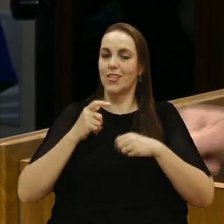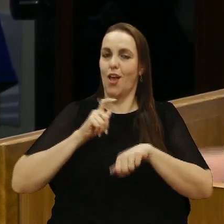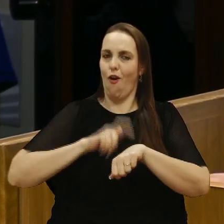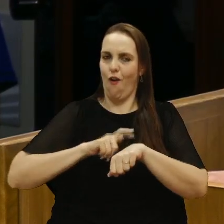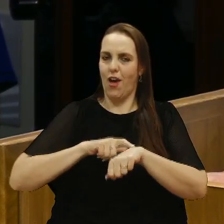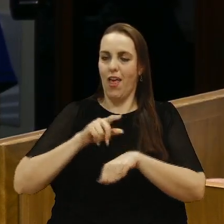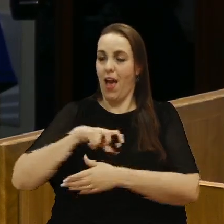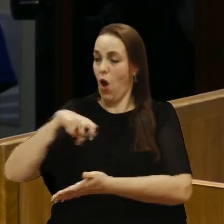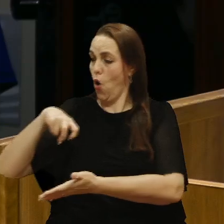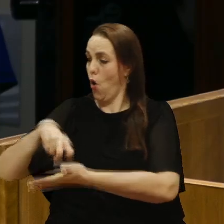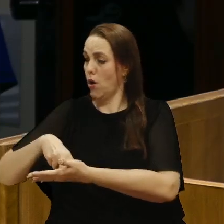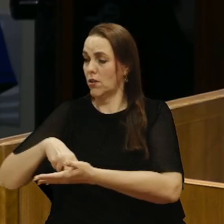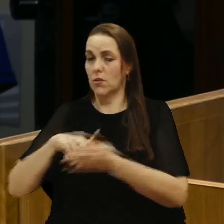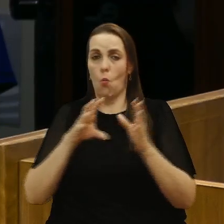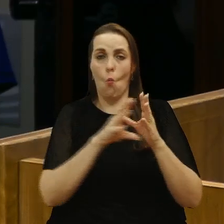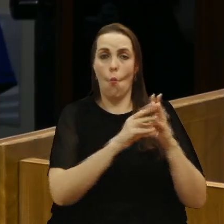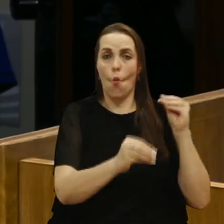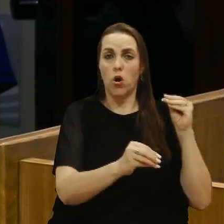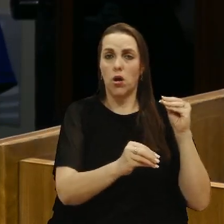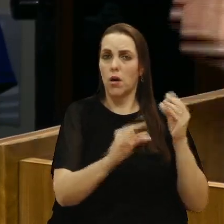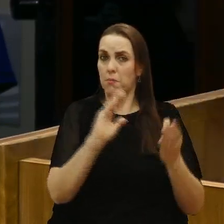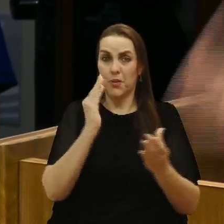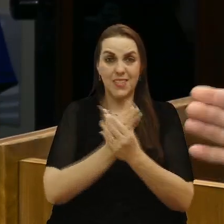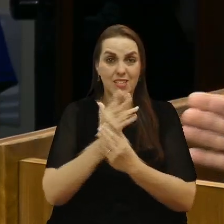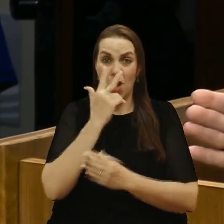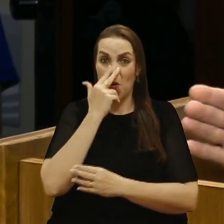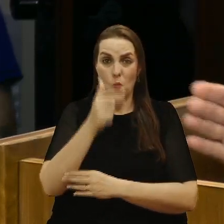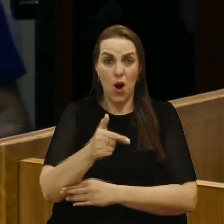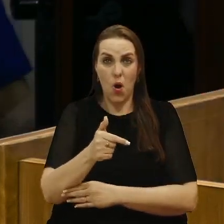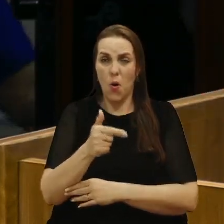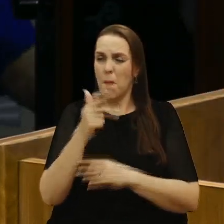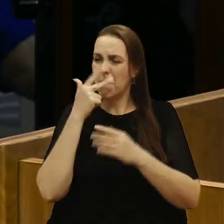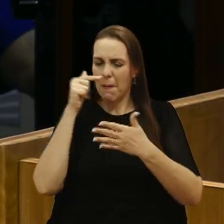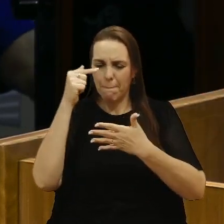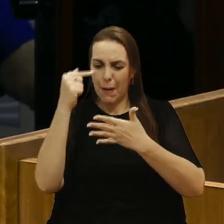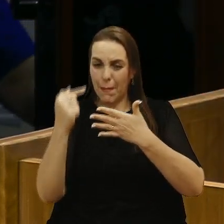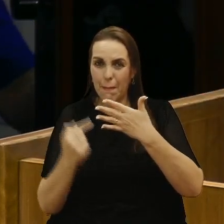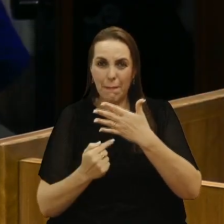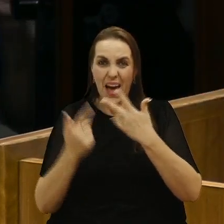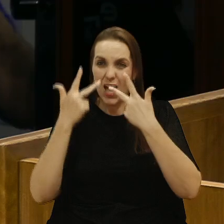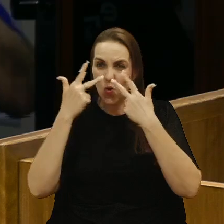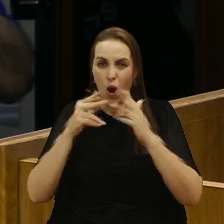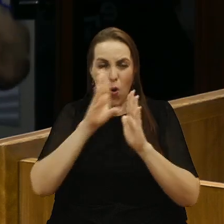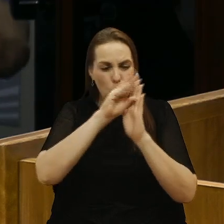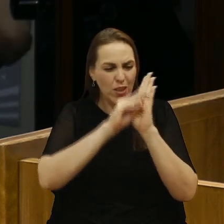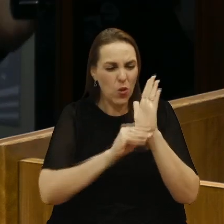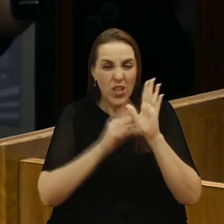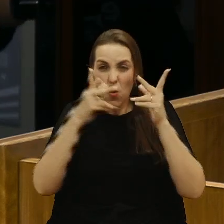e uma absolvição no mesmo processo, com os mesmos itens, com o mesmo conteúdo.